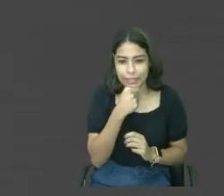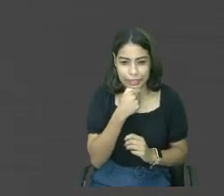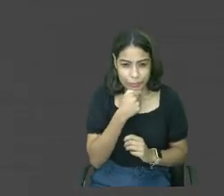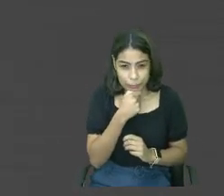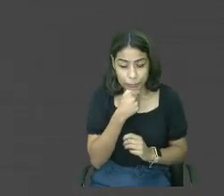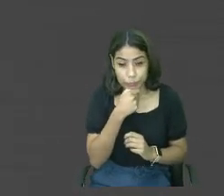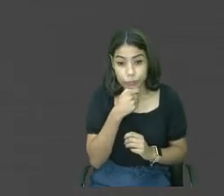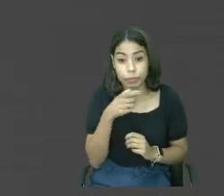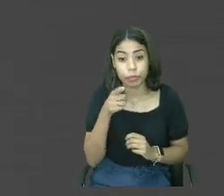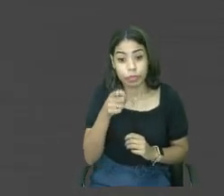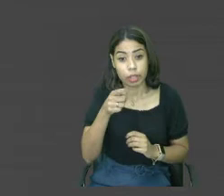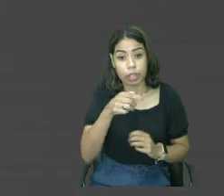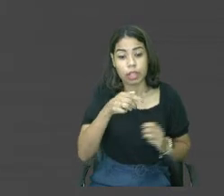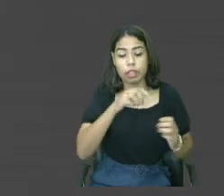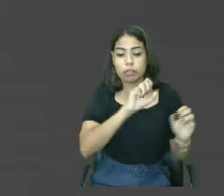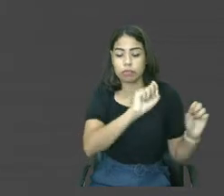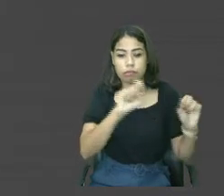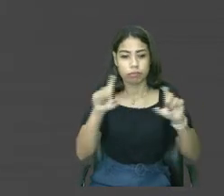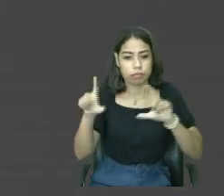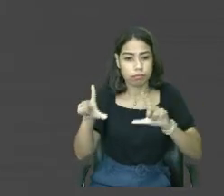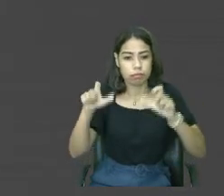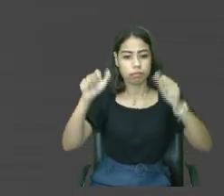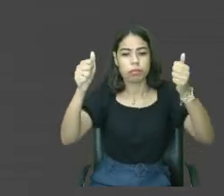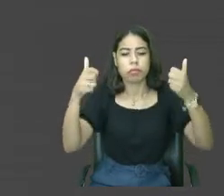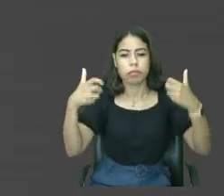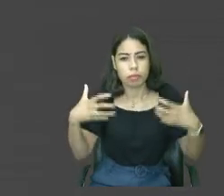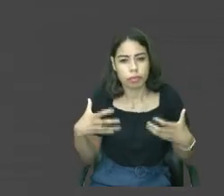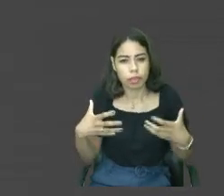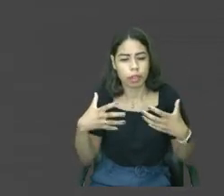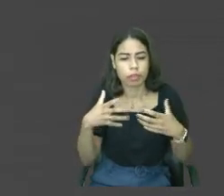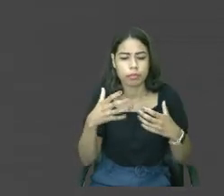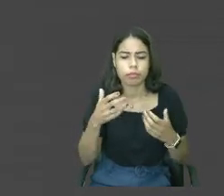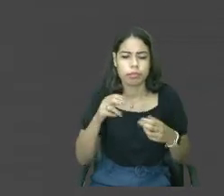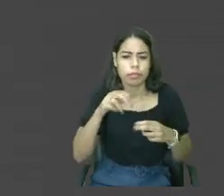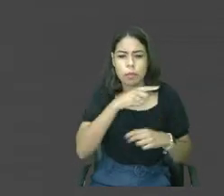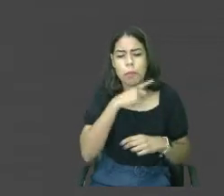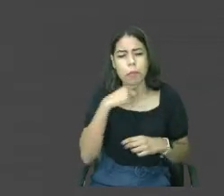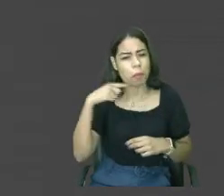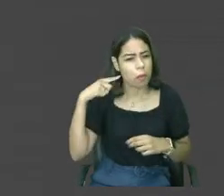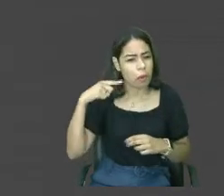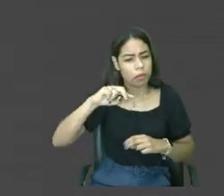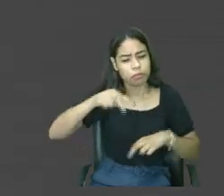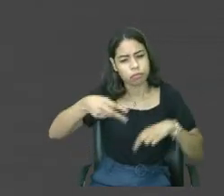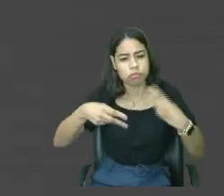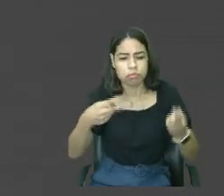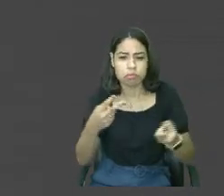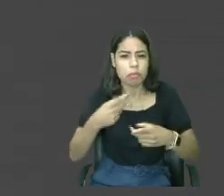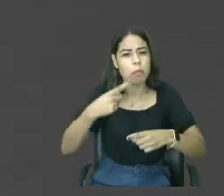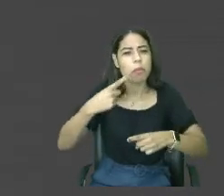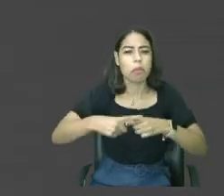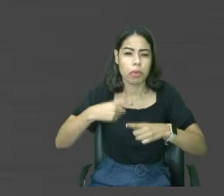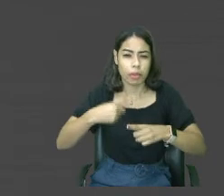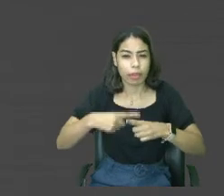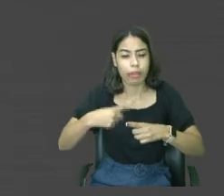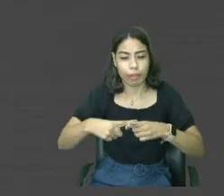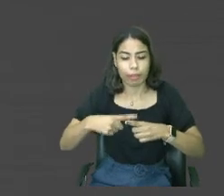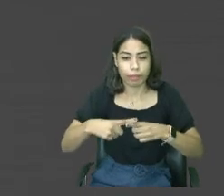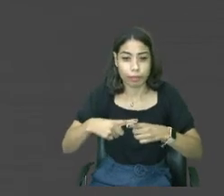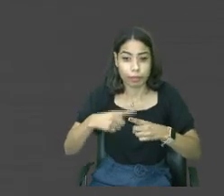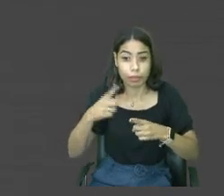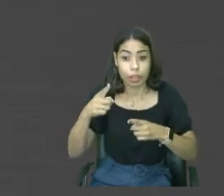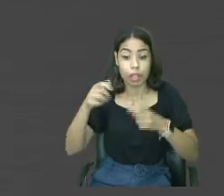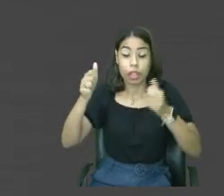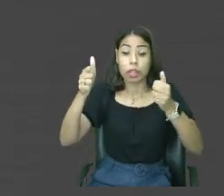Essa próxima tela, as principais causas de mortalidade. A gente teve, então, lá no último bloquinho, né? A mortalidade